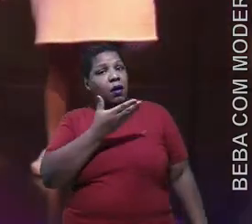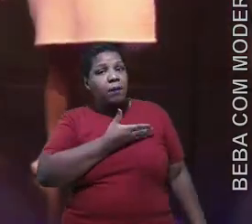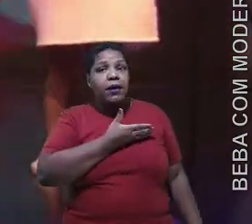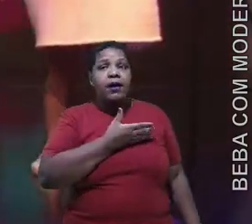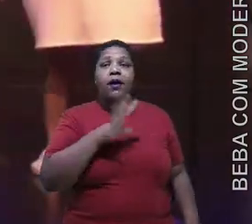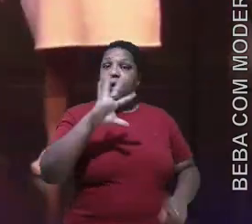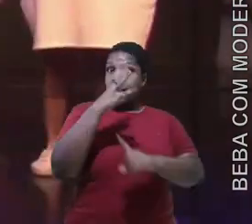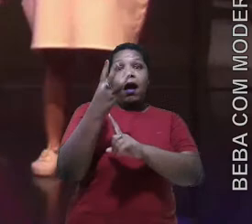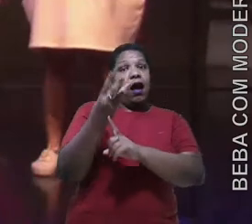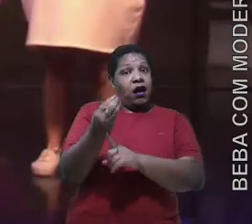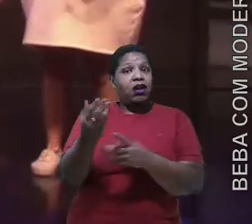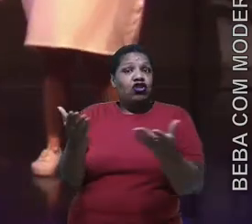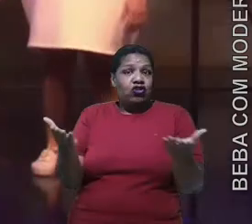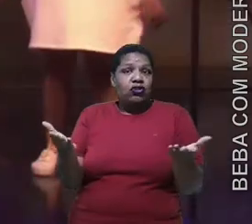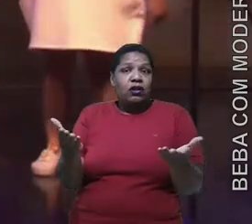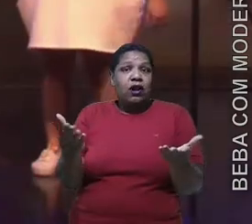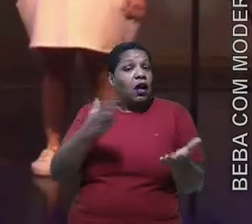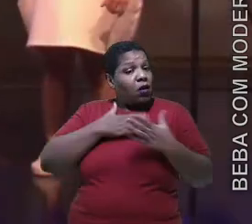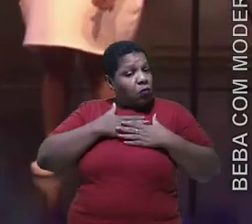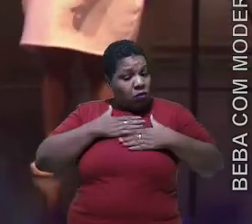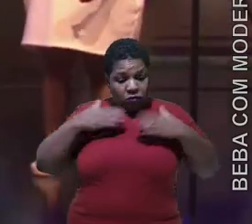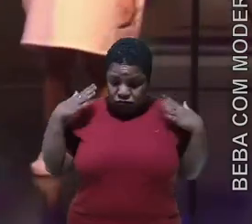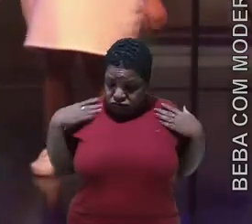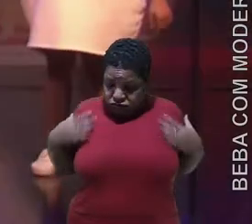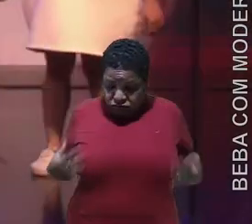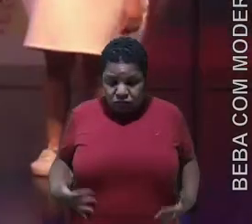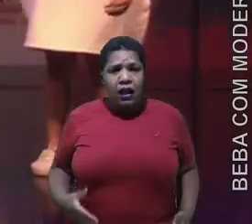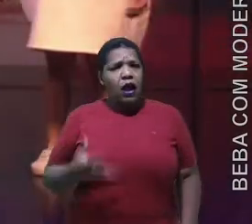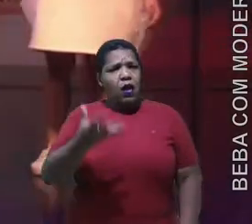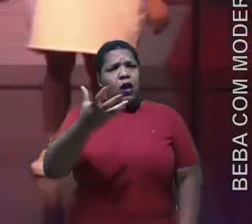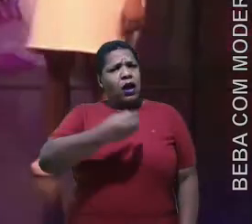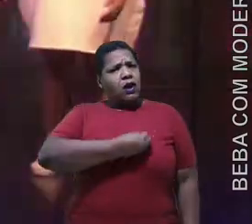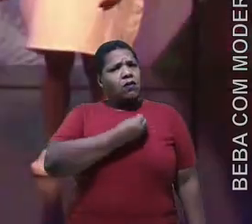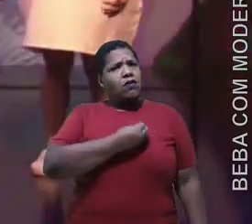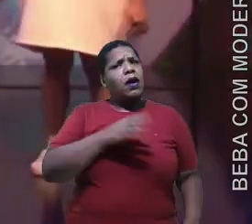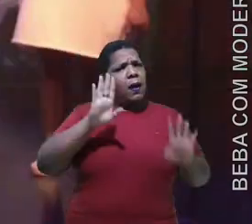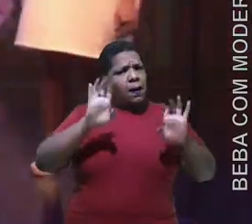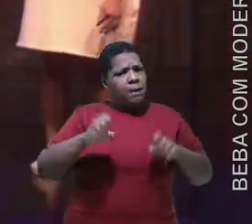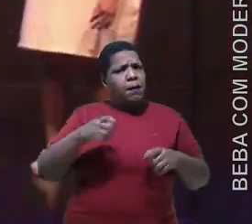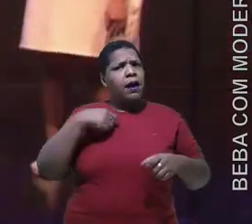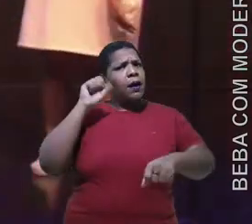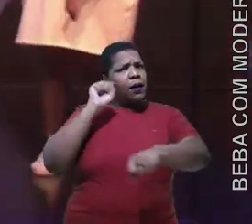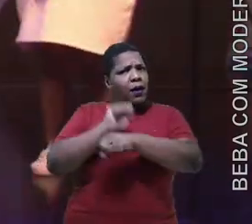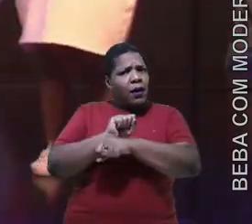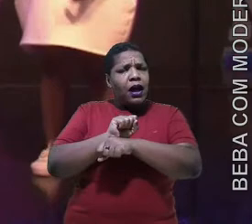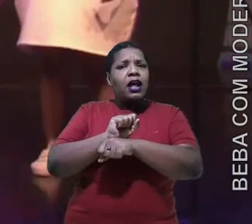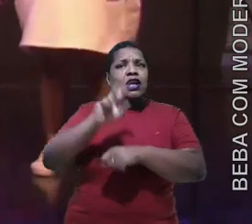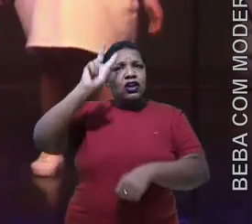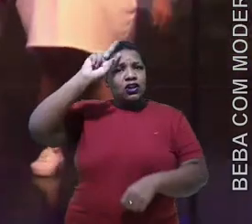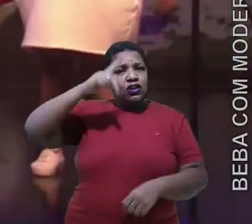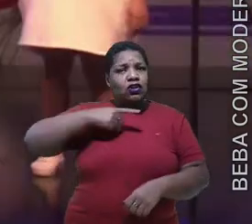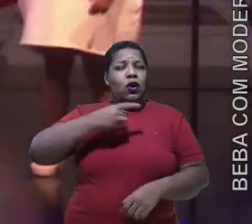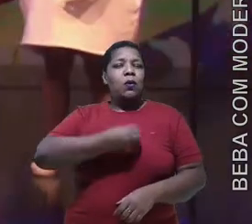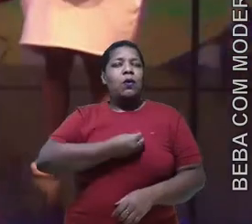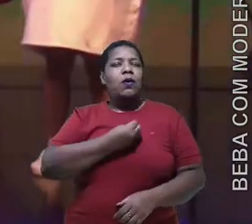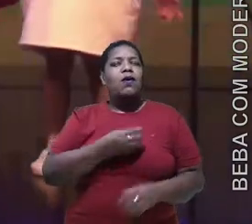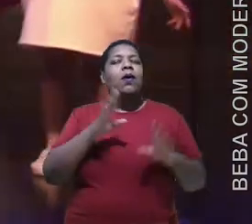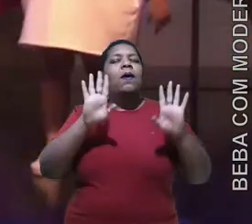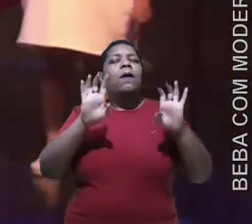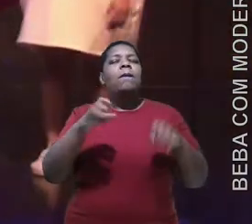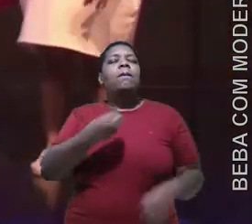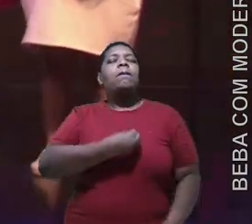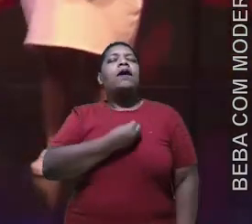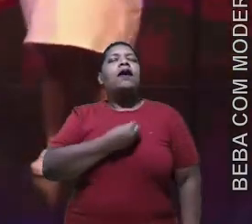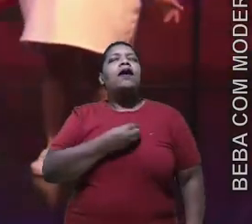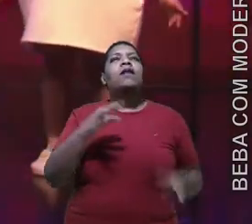a minha arte é o meu corpo eu quero viver quero viver bem que ele parar de sobreviver e viver bem